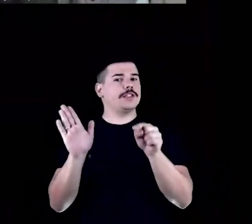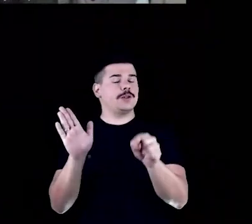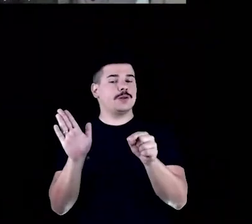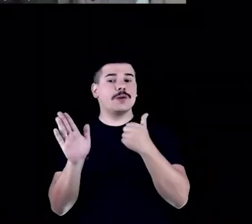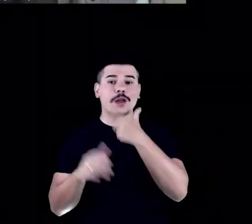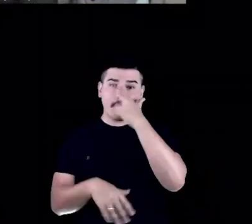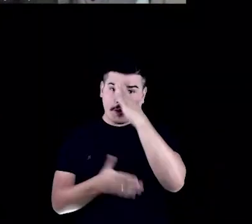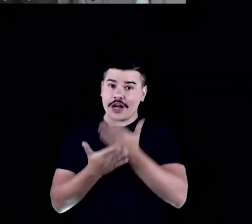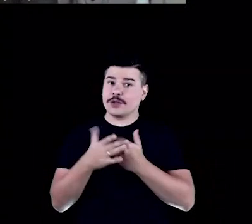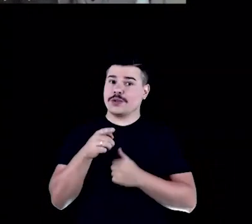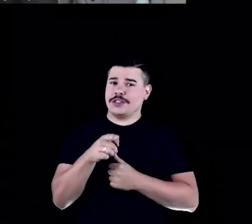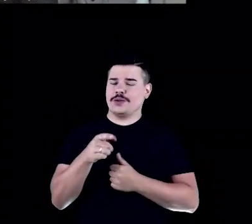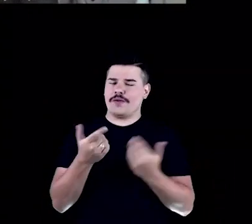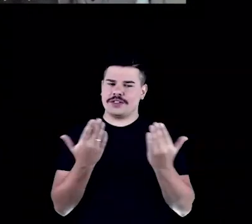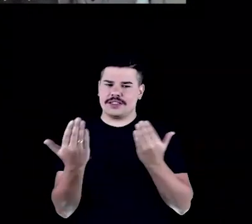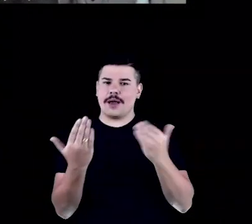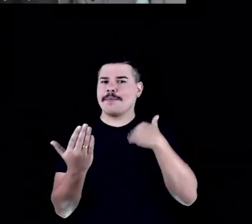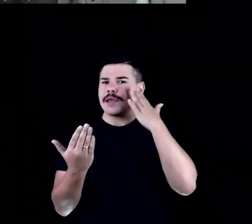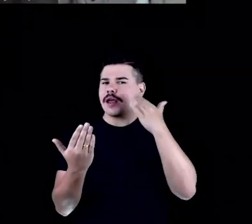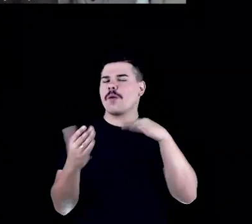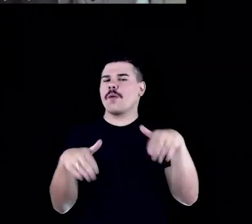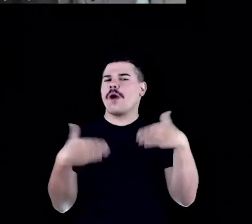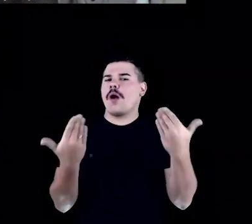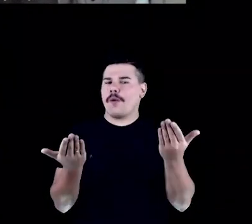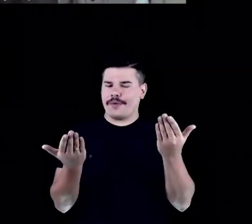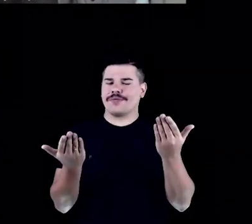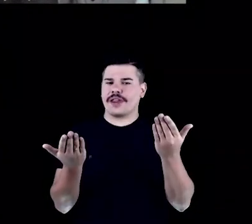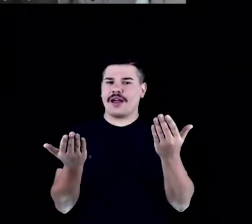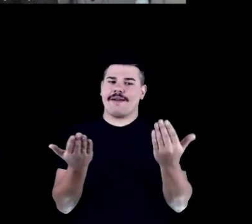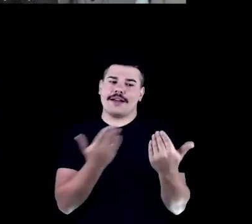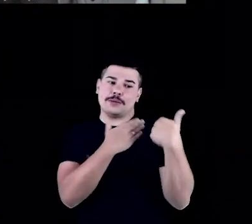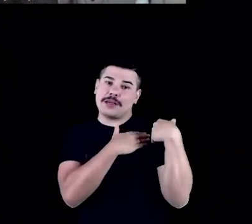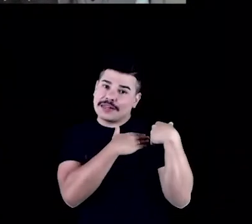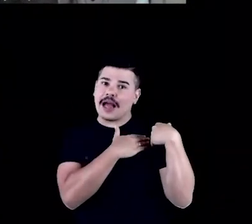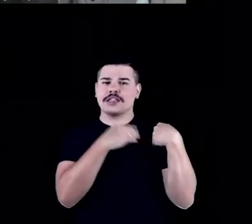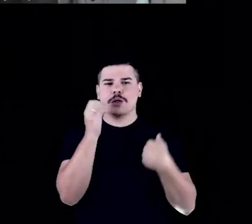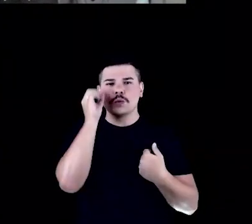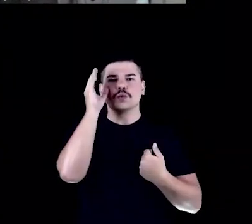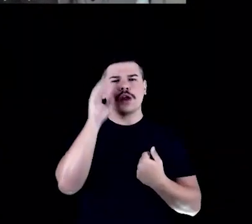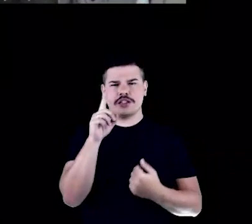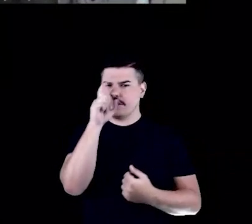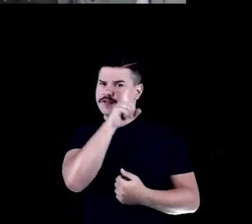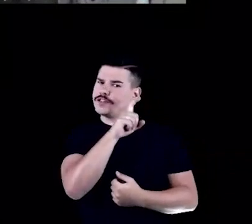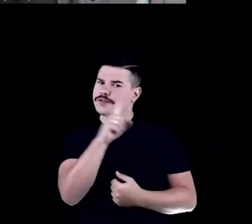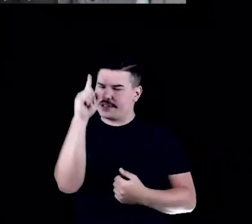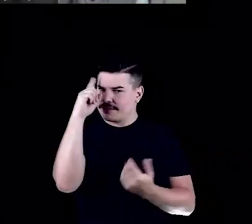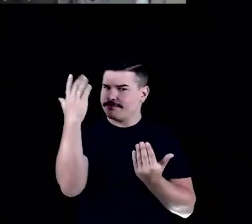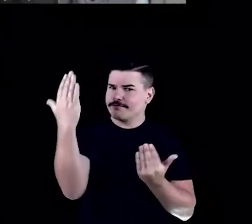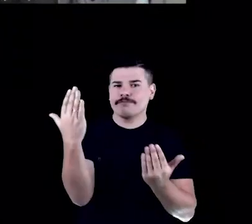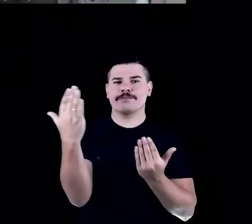e eu acho que é um pouco de assumir uma responsabilidade cultural que é difícil de se ver, assim,